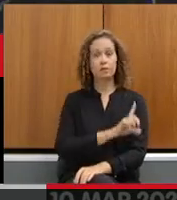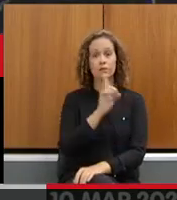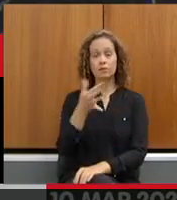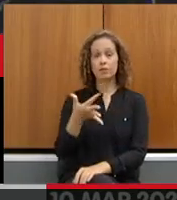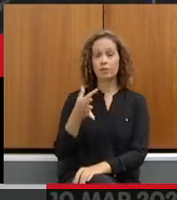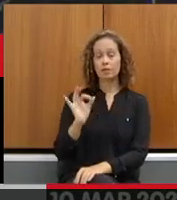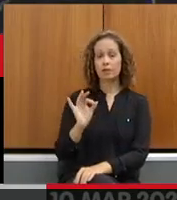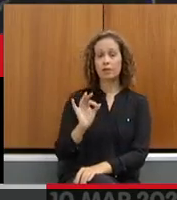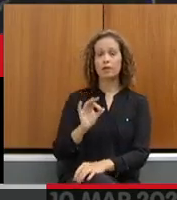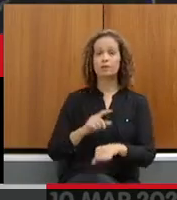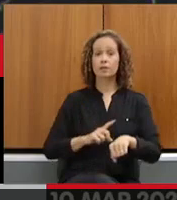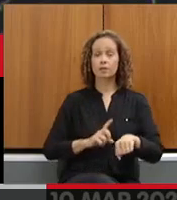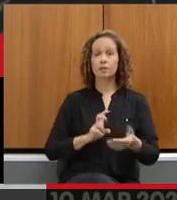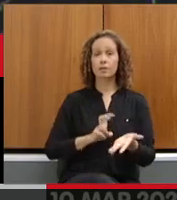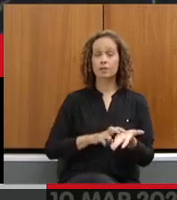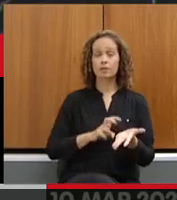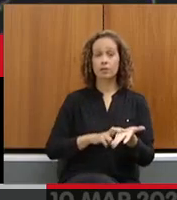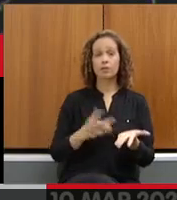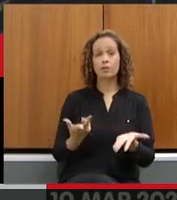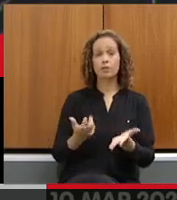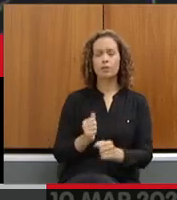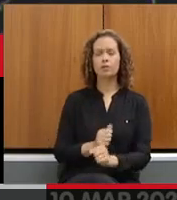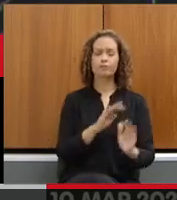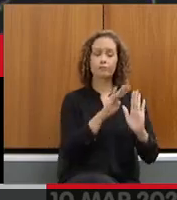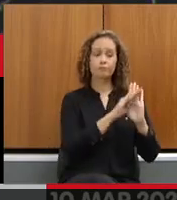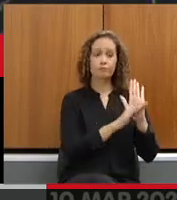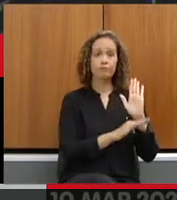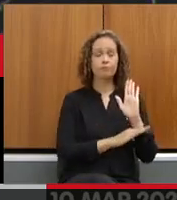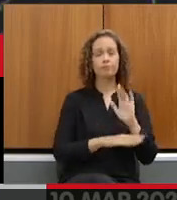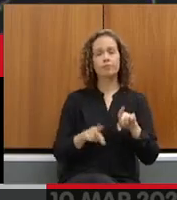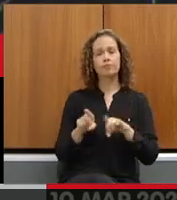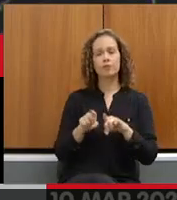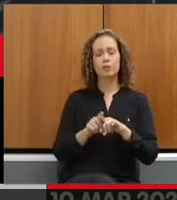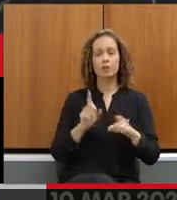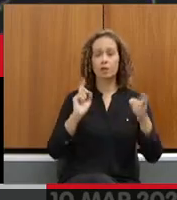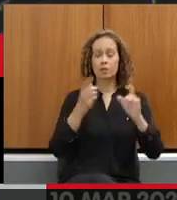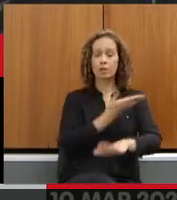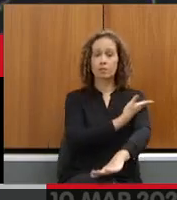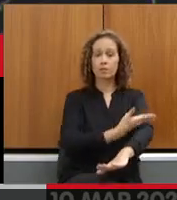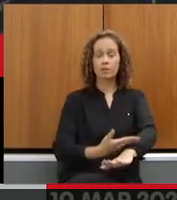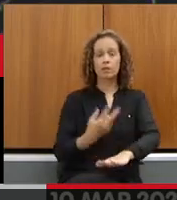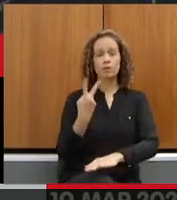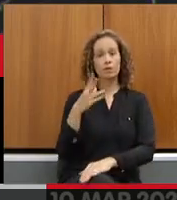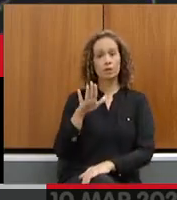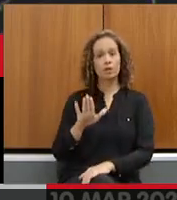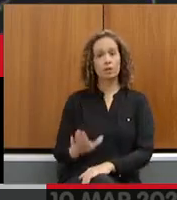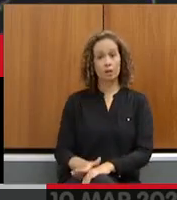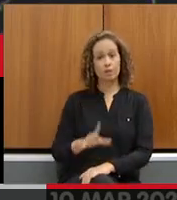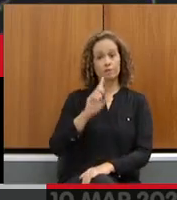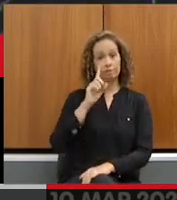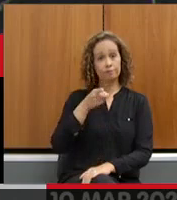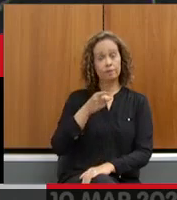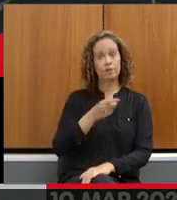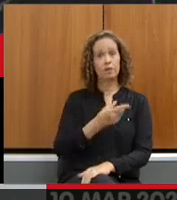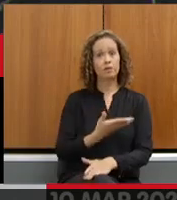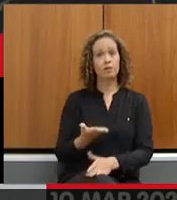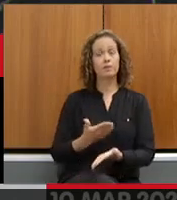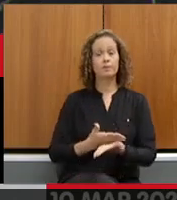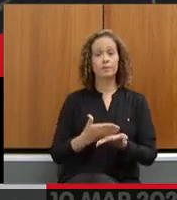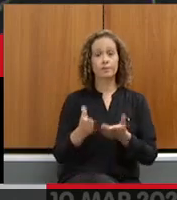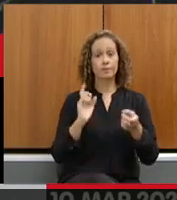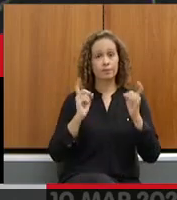10horas nos termos do edital de convocação e para ordinária também de amanhã 14 horas anunciando a ordem do dia levanta-se a